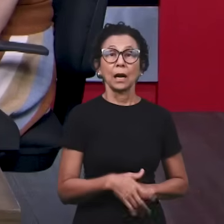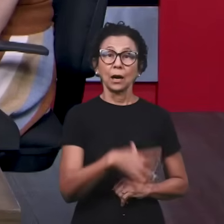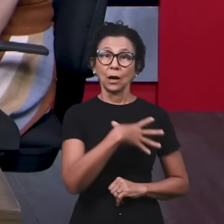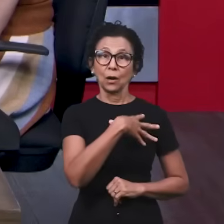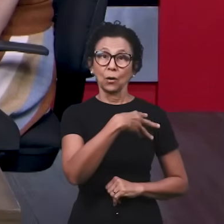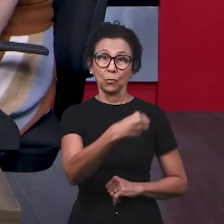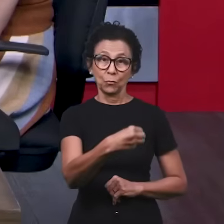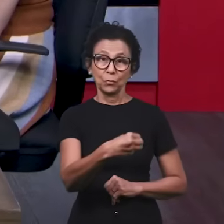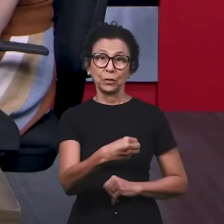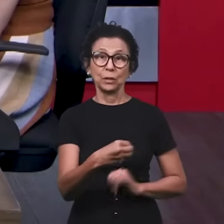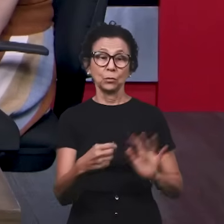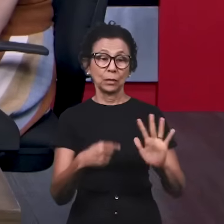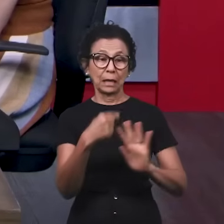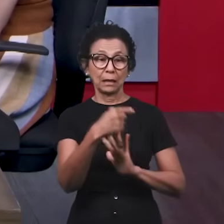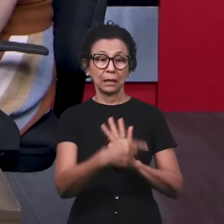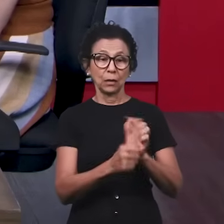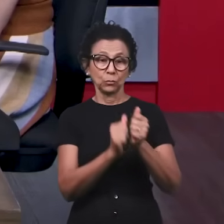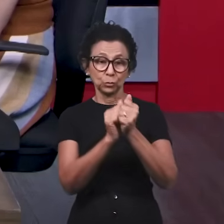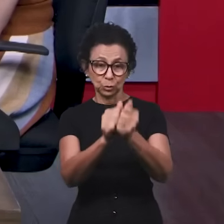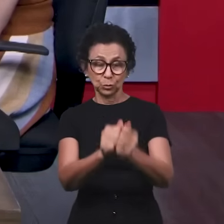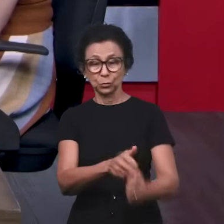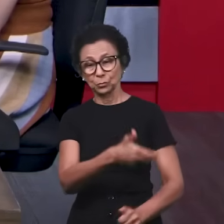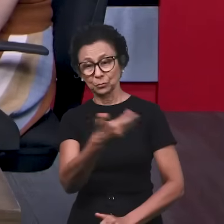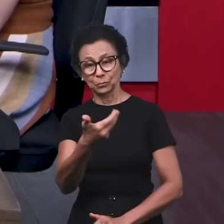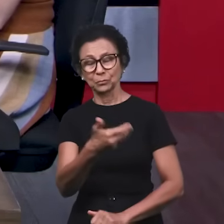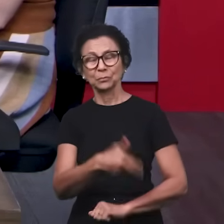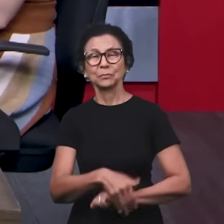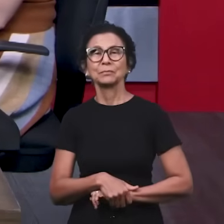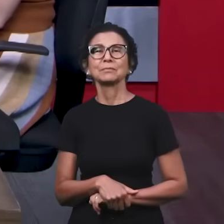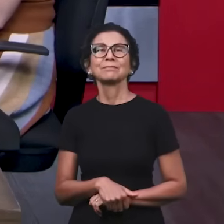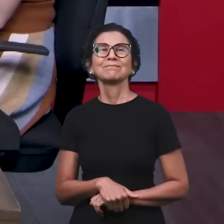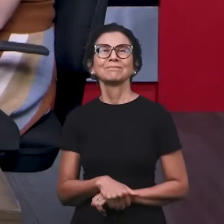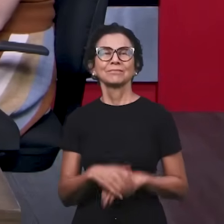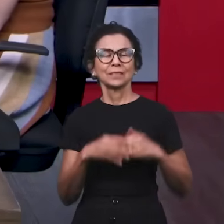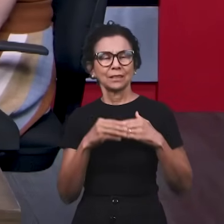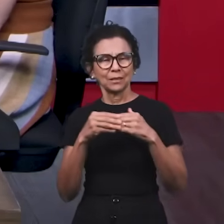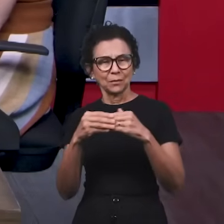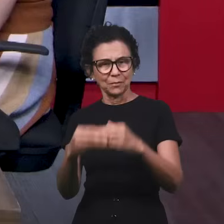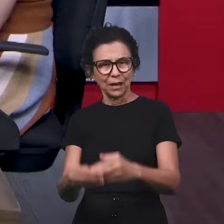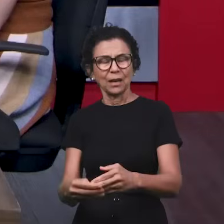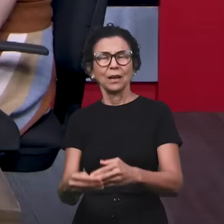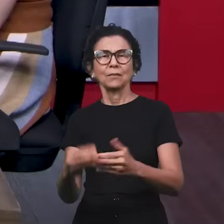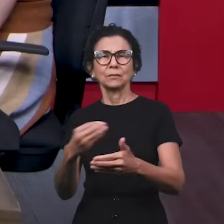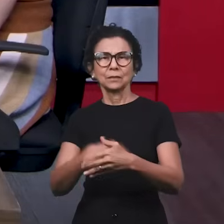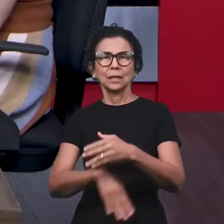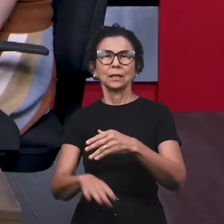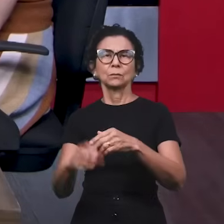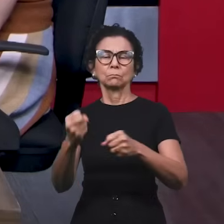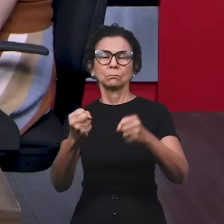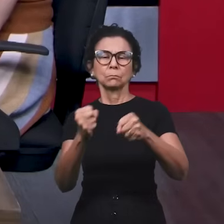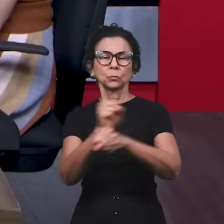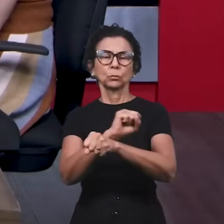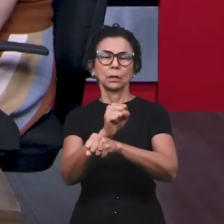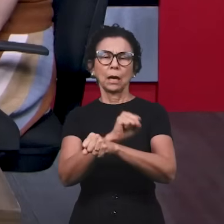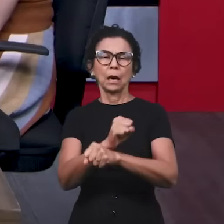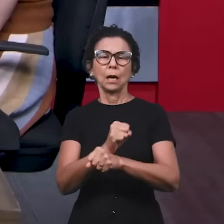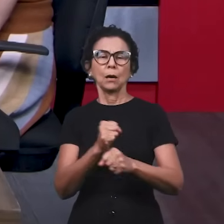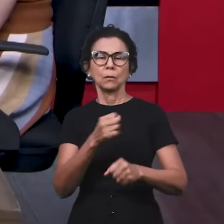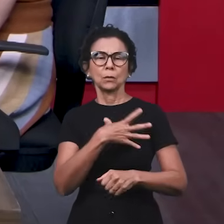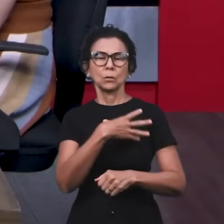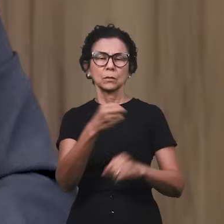E outra coisa, sempre levava os filhos, mesmo pequeno, botava no carro assim mesmo, né? E levava eles no carro,